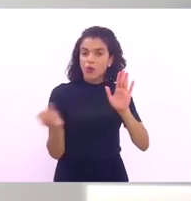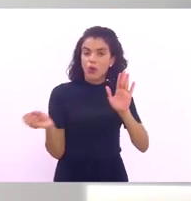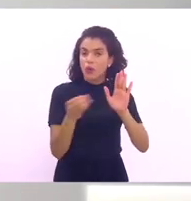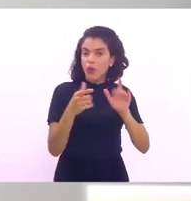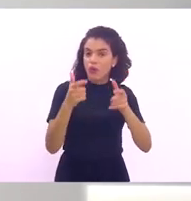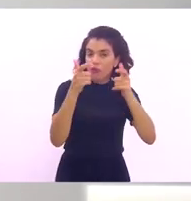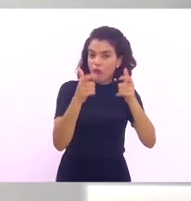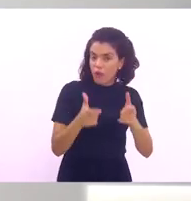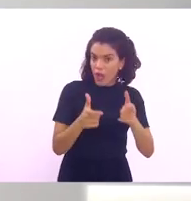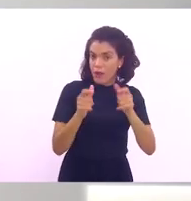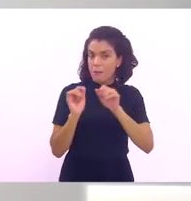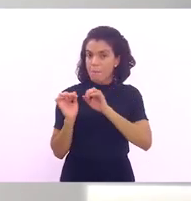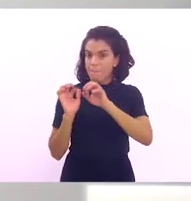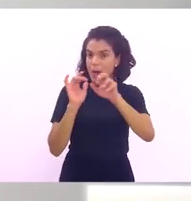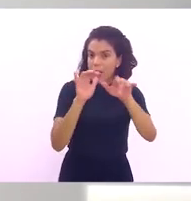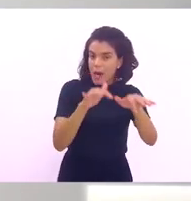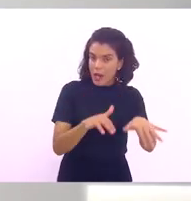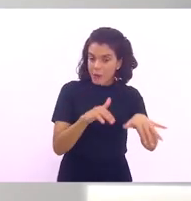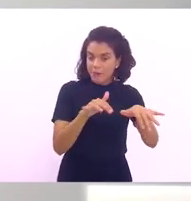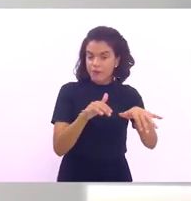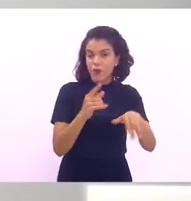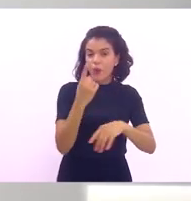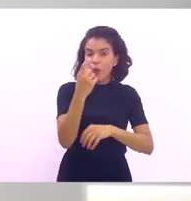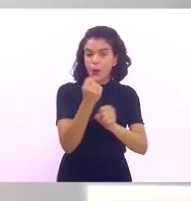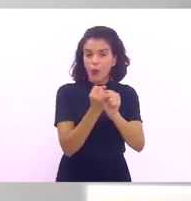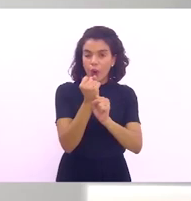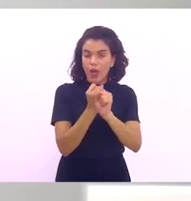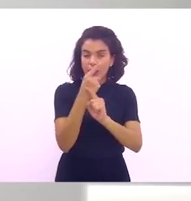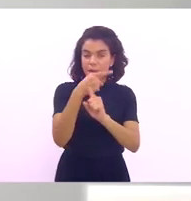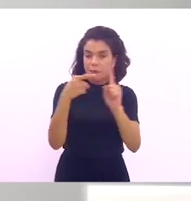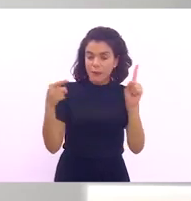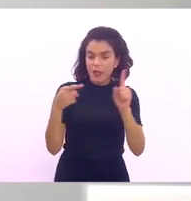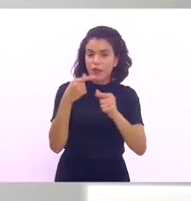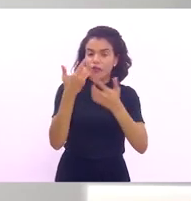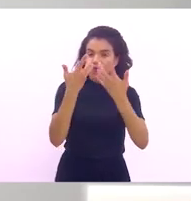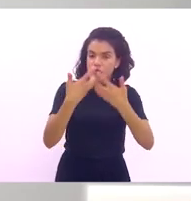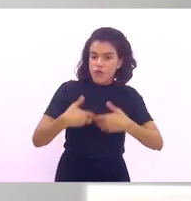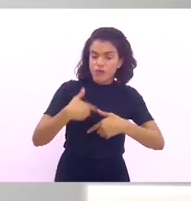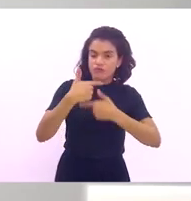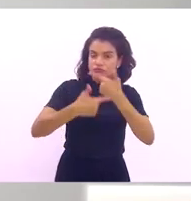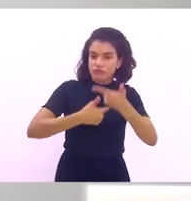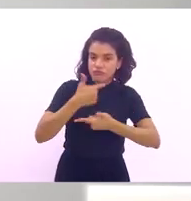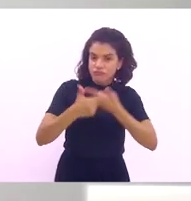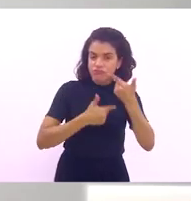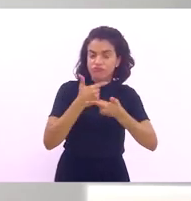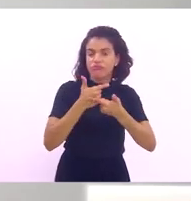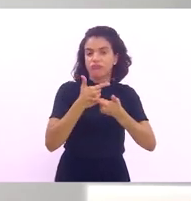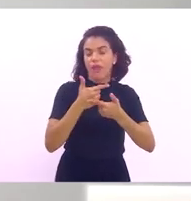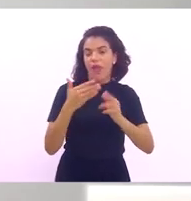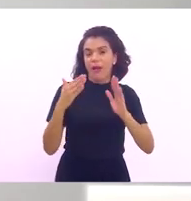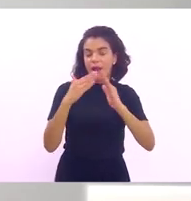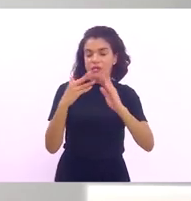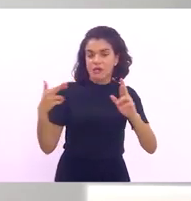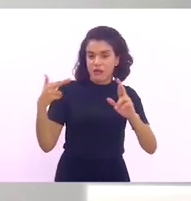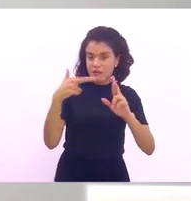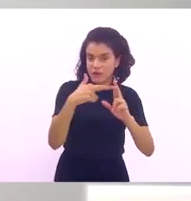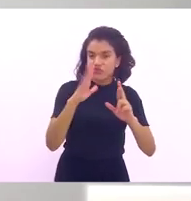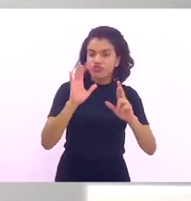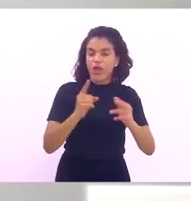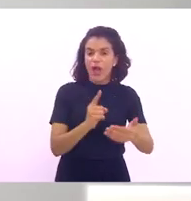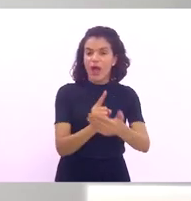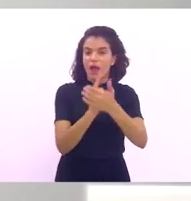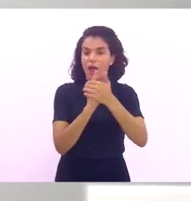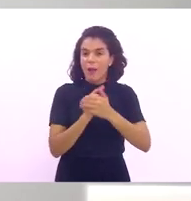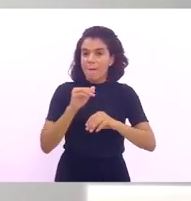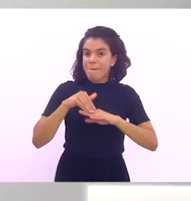onde nós pudéssemos ir nesse um ano e meio de funcionamento da casa de referência Almerinda Gama nós colhemos